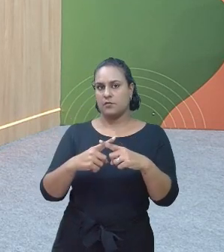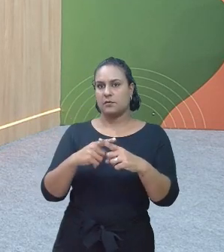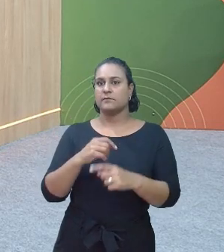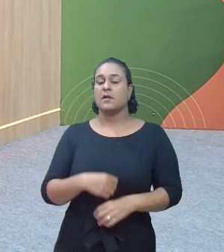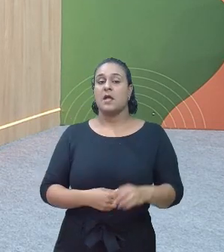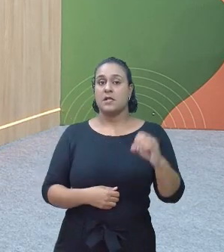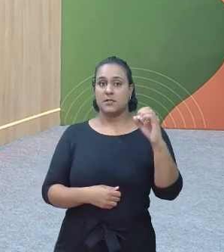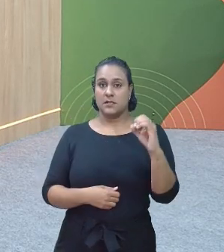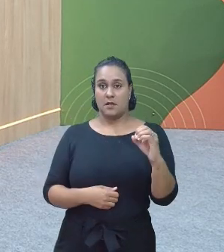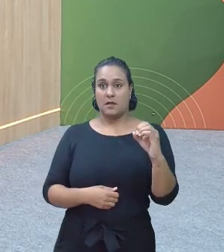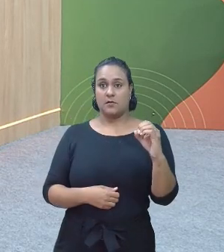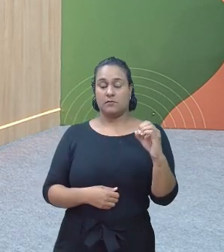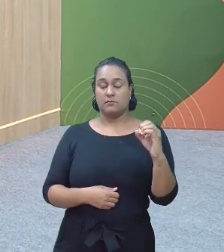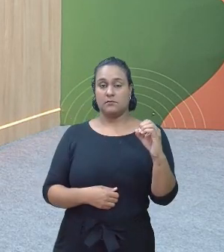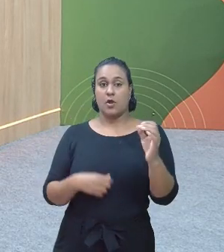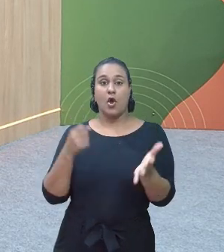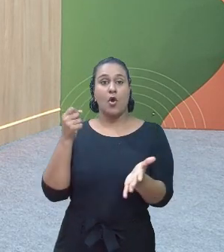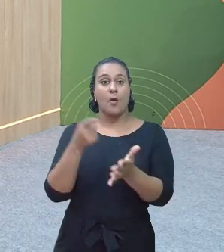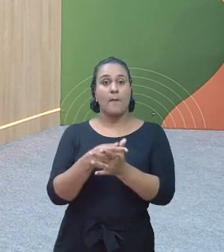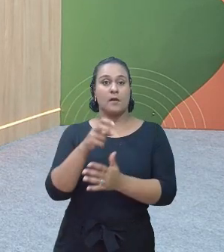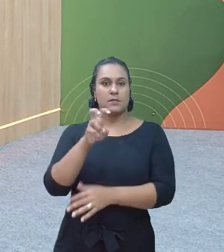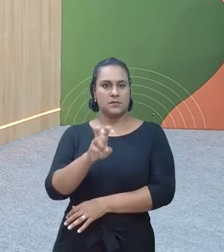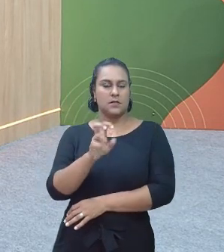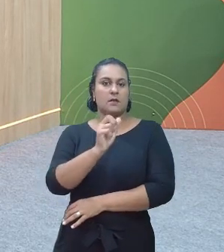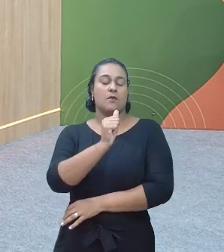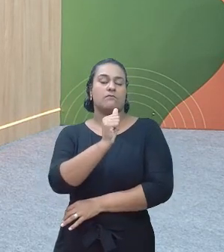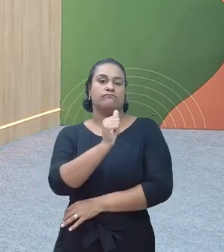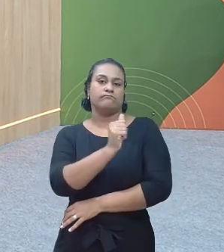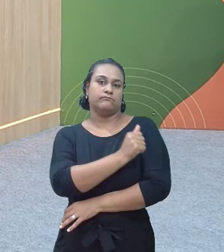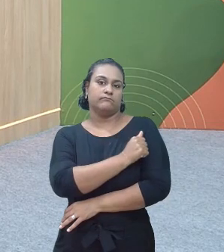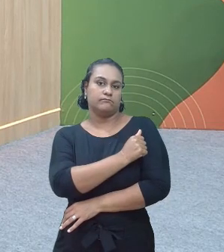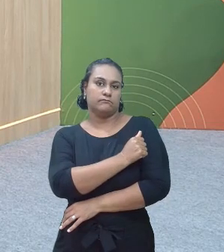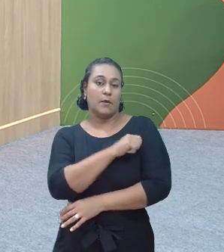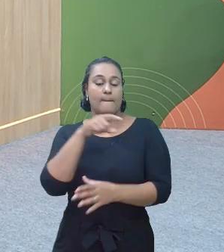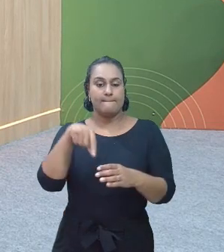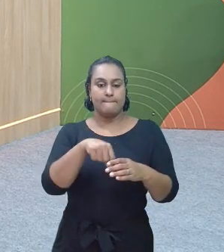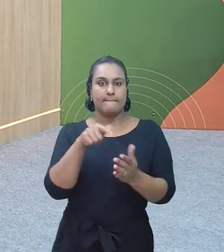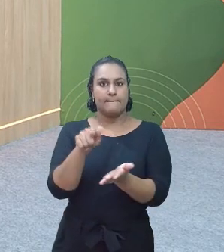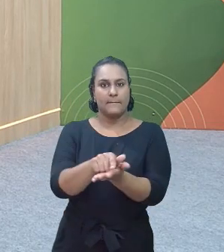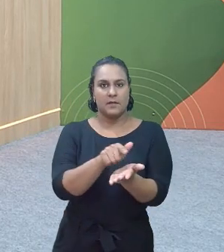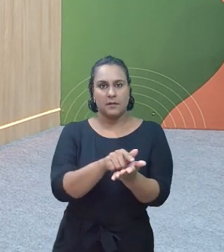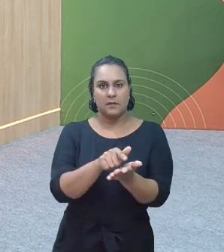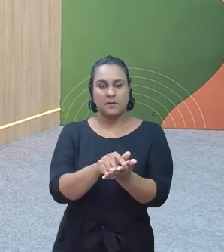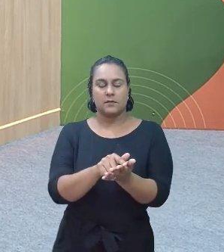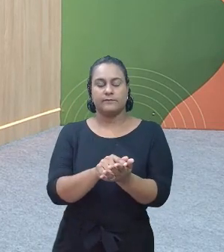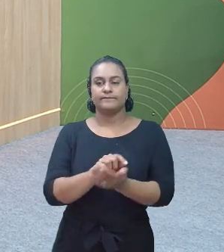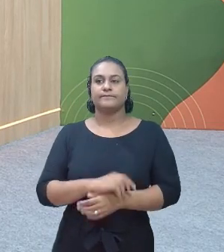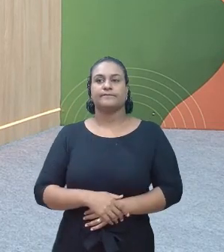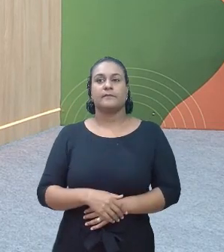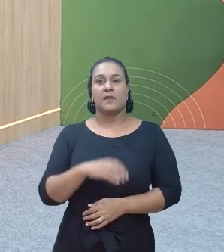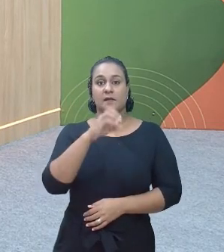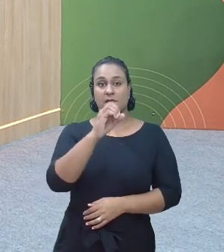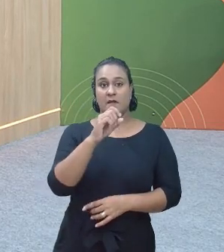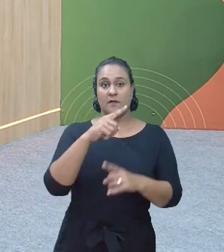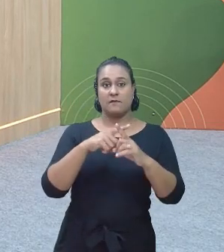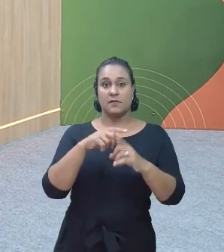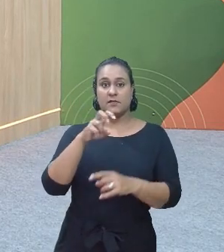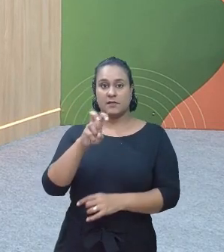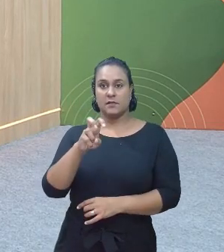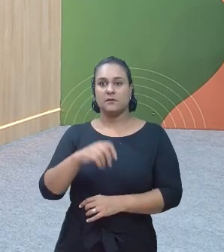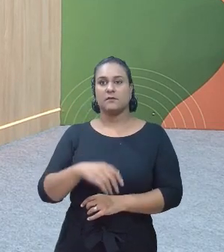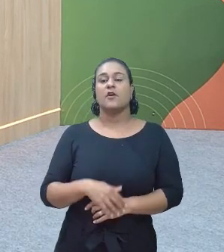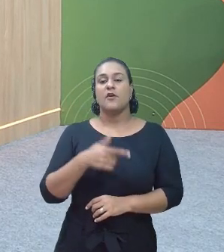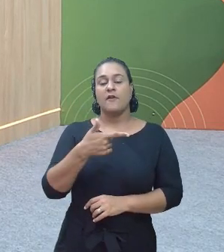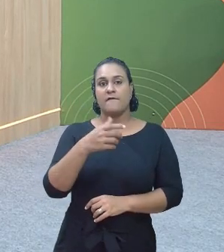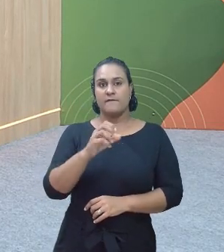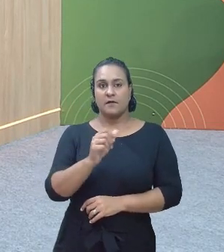0 alunos compraram 5 bilhetes. Por mais que você saiba, já coloquei aqui, ó, 0 vezes 5. Aqui eu tenho 20 alunos